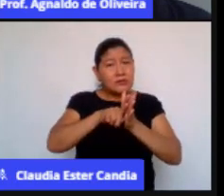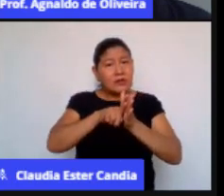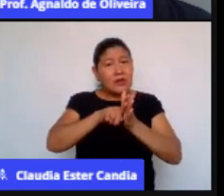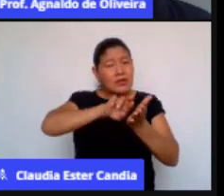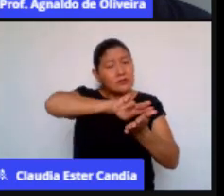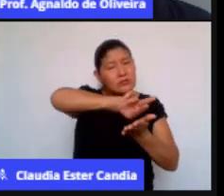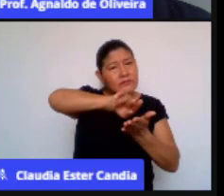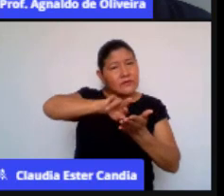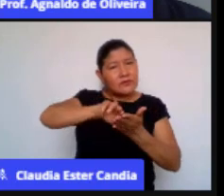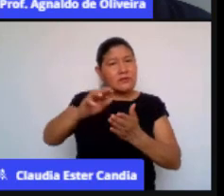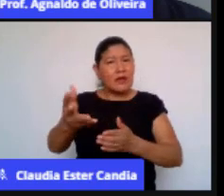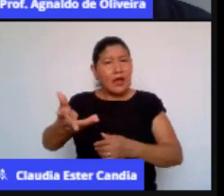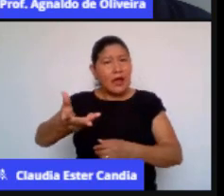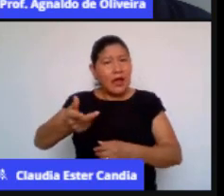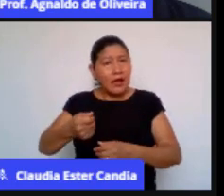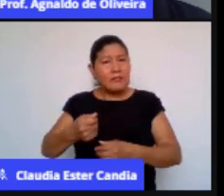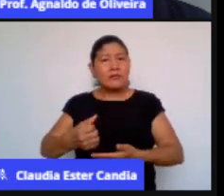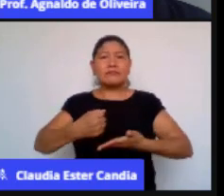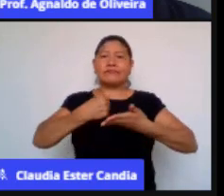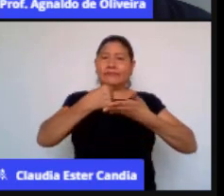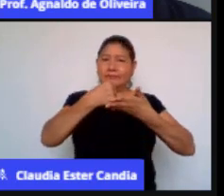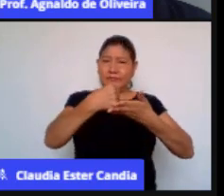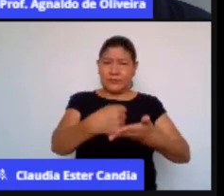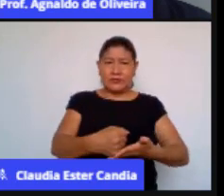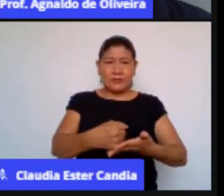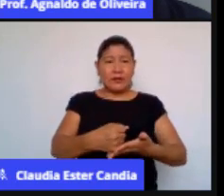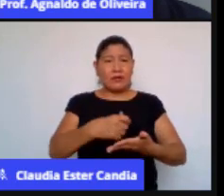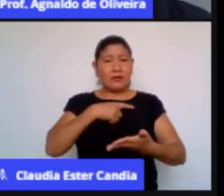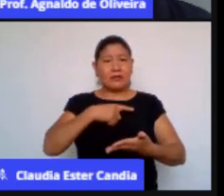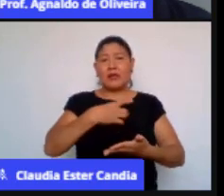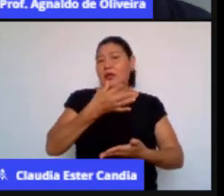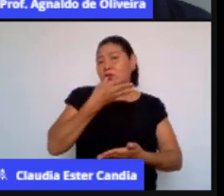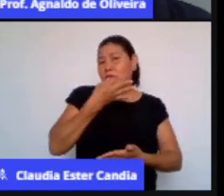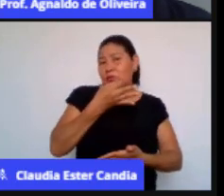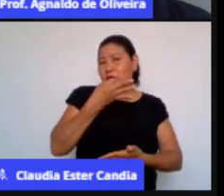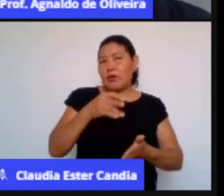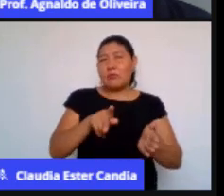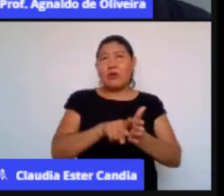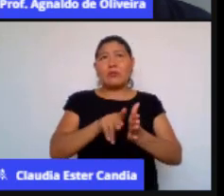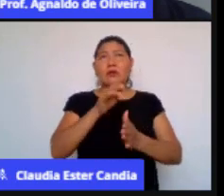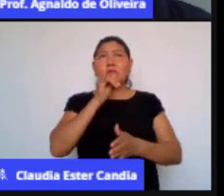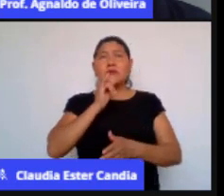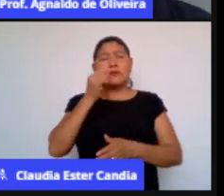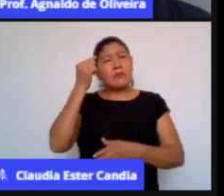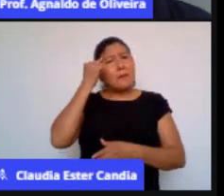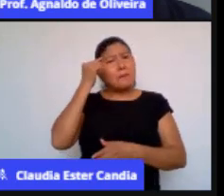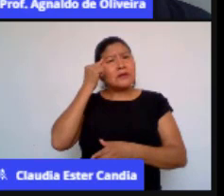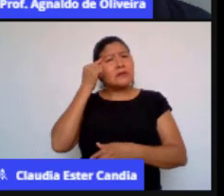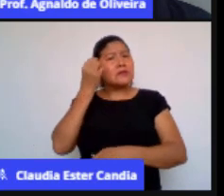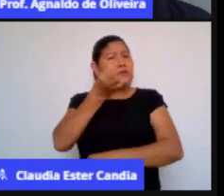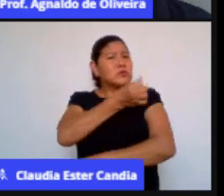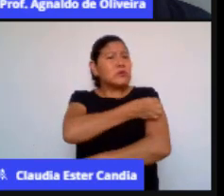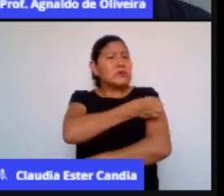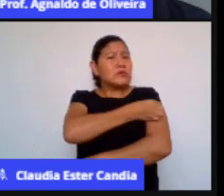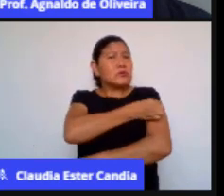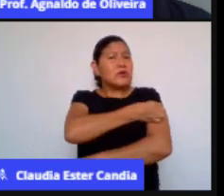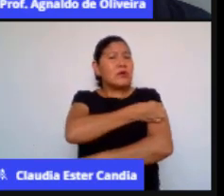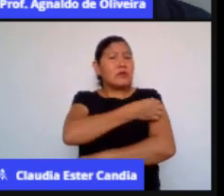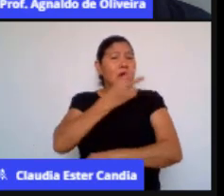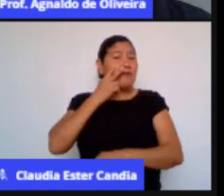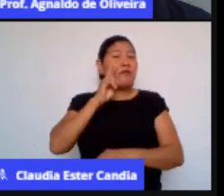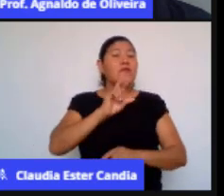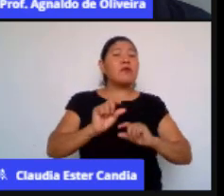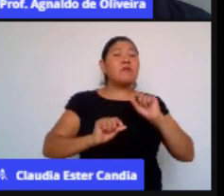que carregam relações com as habilidades indicadas. Então, se eu estou olhando lá para o sexto ano, a habilidade lá que a gente tem no sexto ano, vocês vão ver que elas